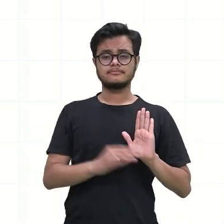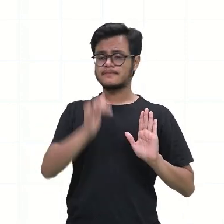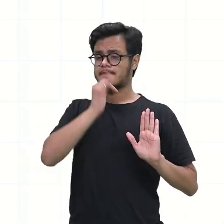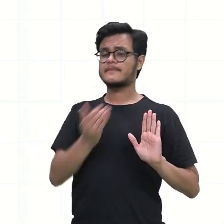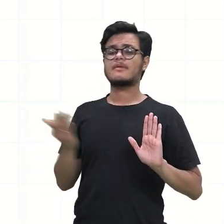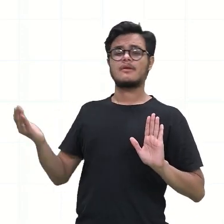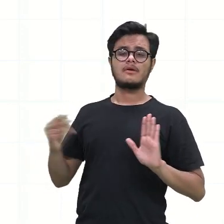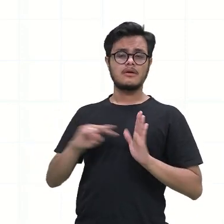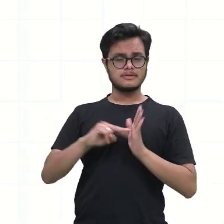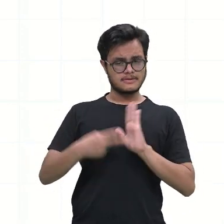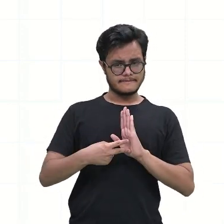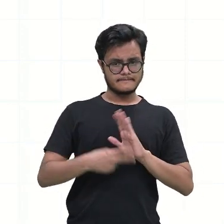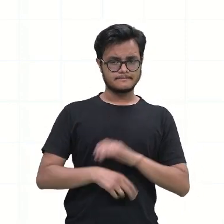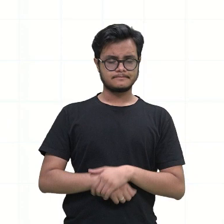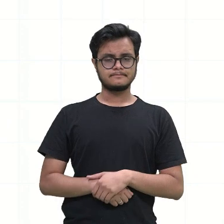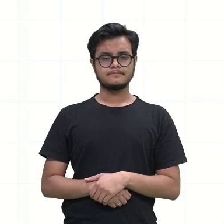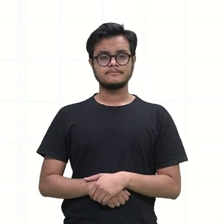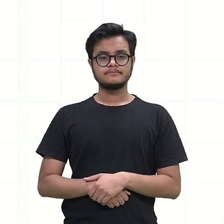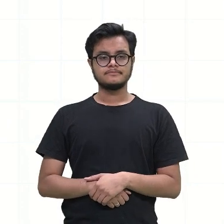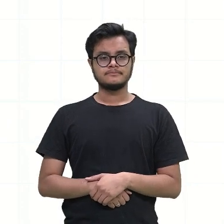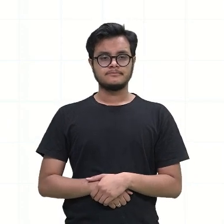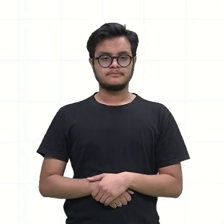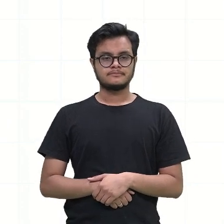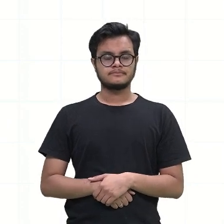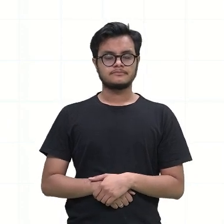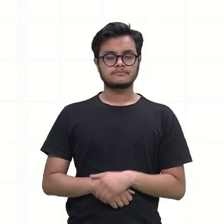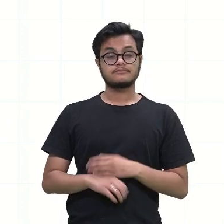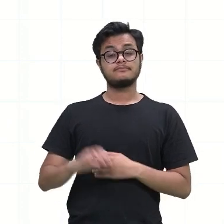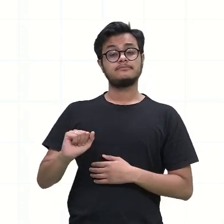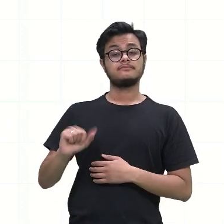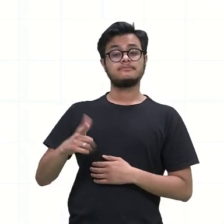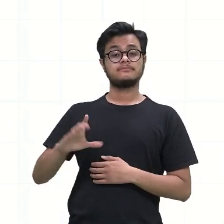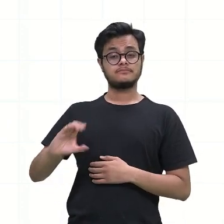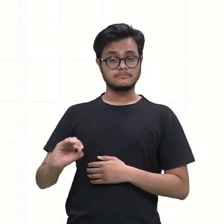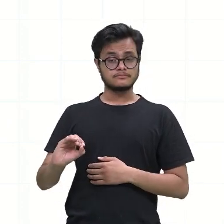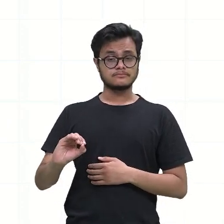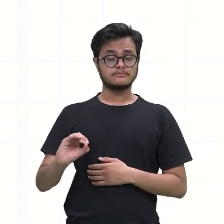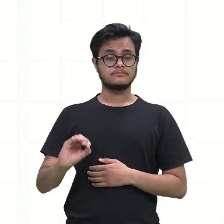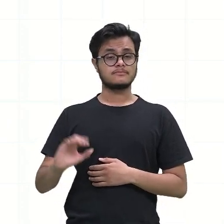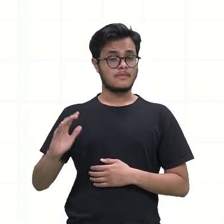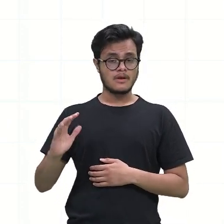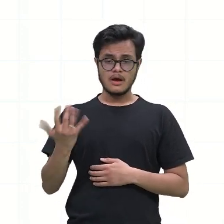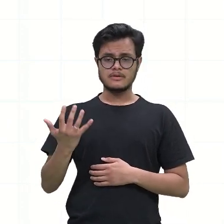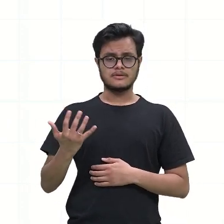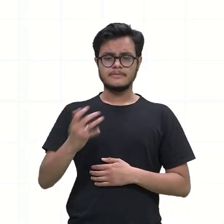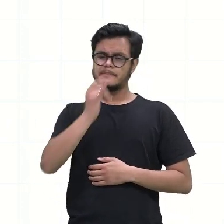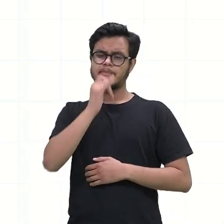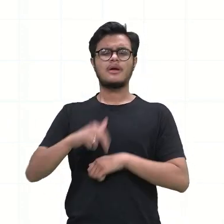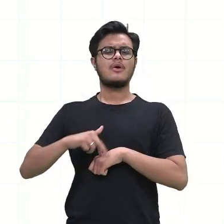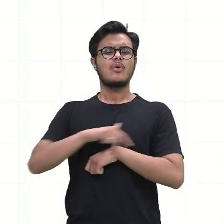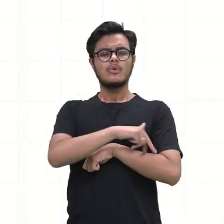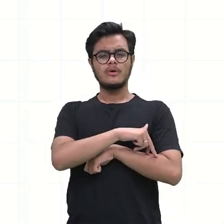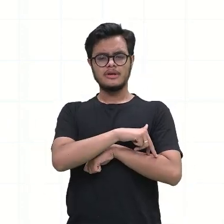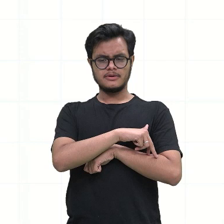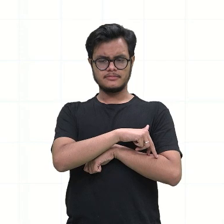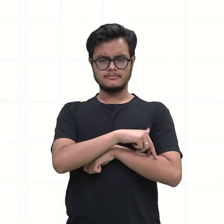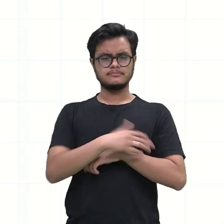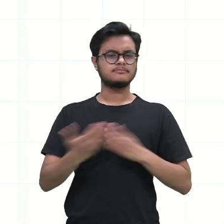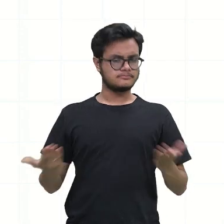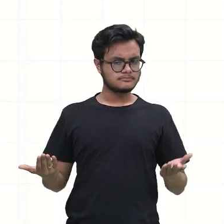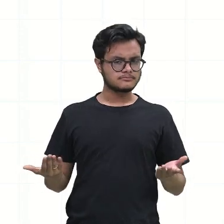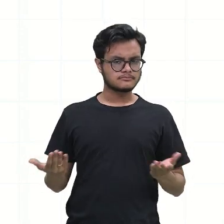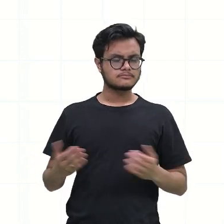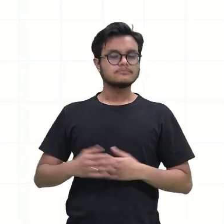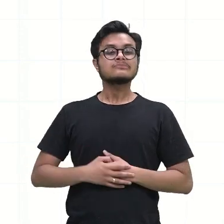que eles vão trazer. Sentido de ação. Correr, por exemplo, quando eu falo correr, você